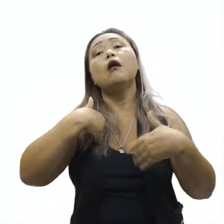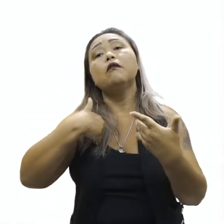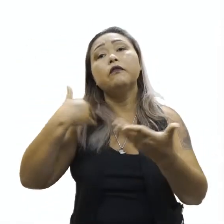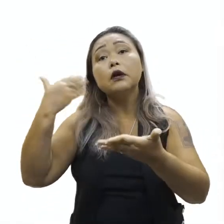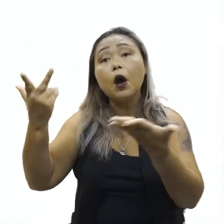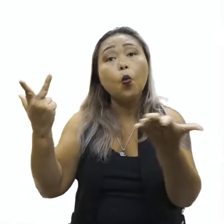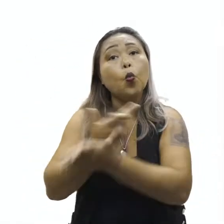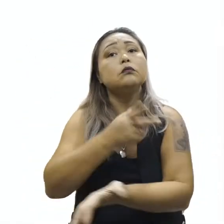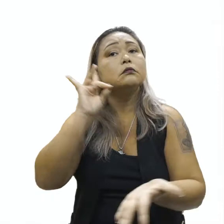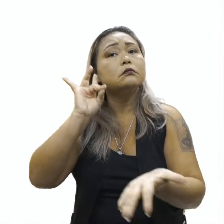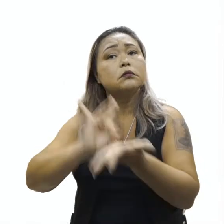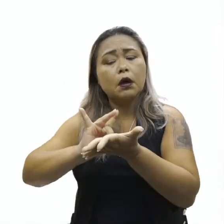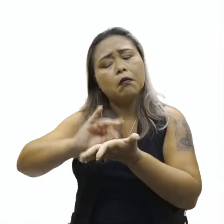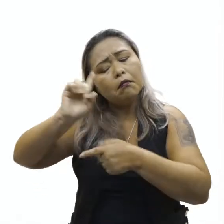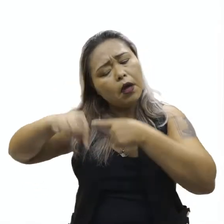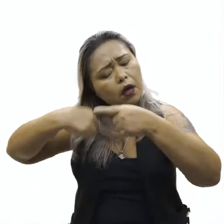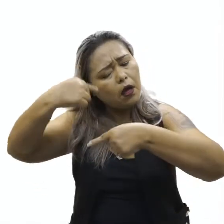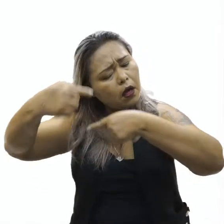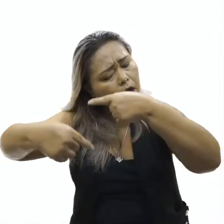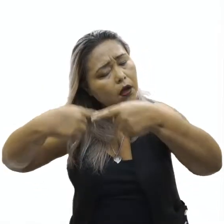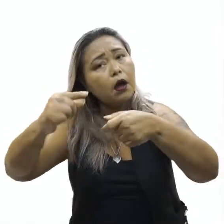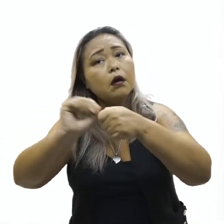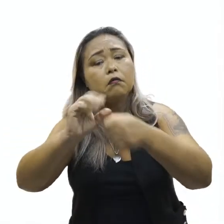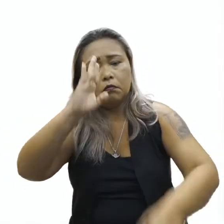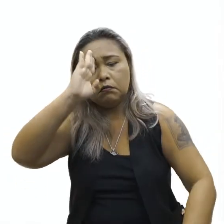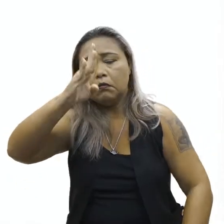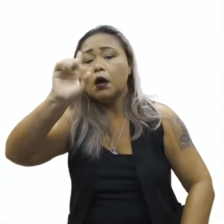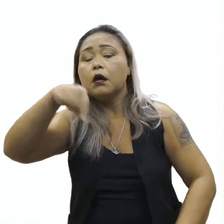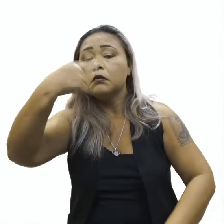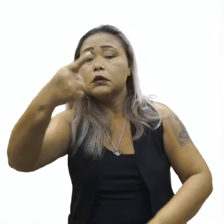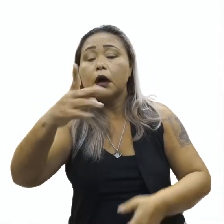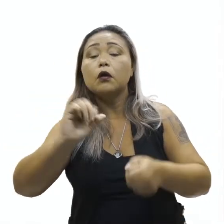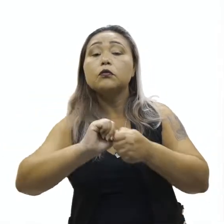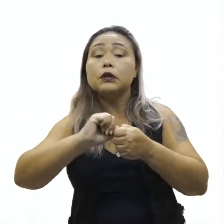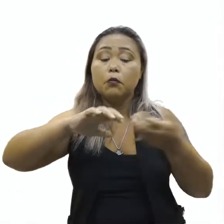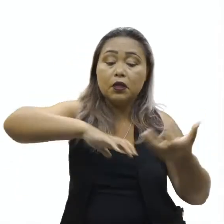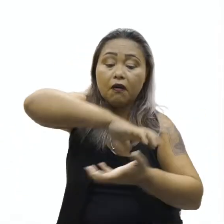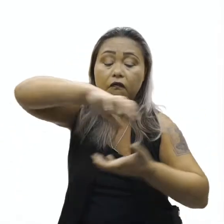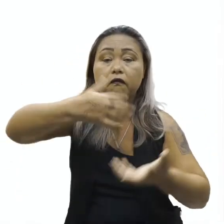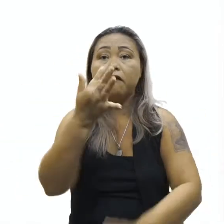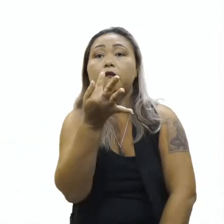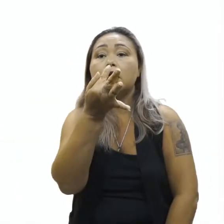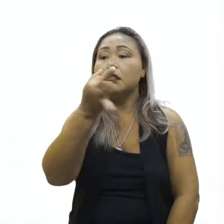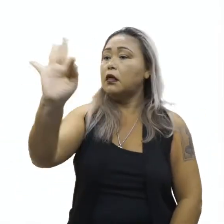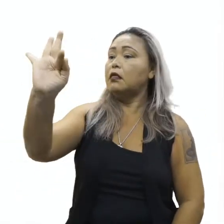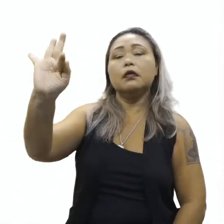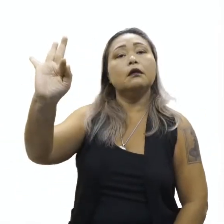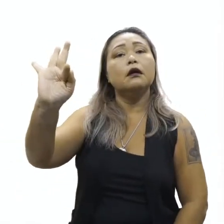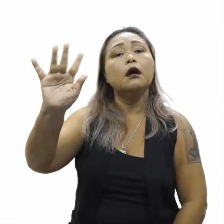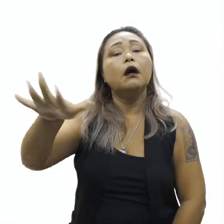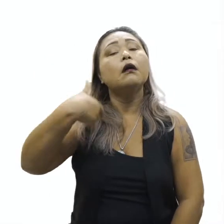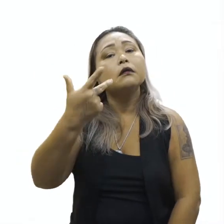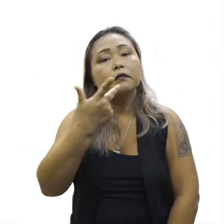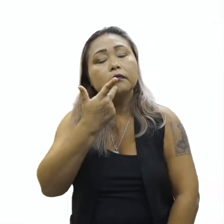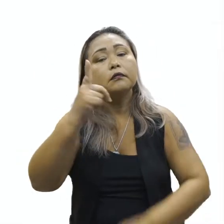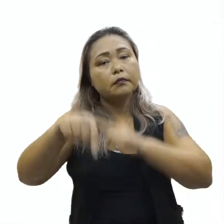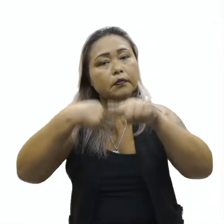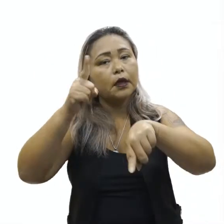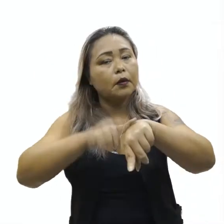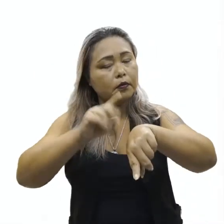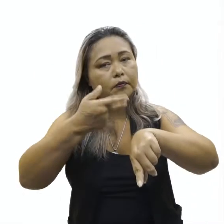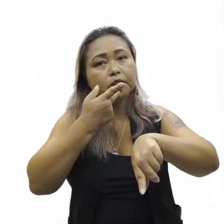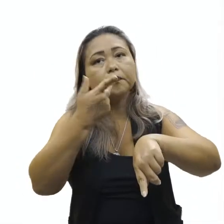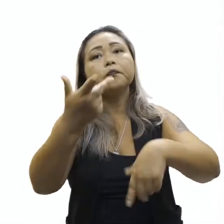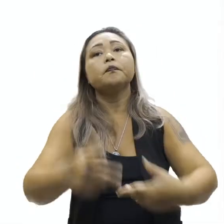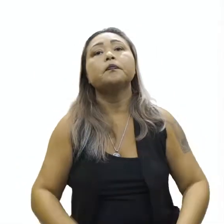acontecer mais tarde, principalmente depois da Revolução Francesa. Mas isso a gente vai falar daqui a pouco, tá bom?